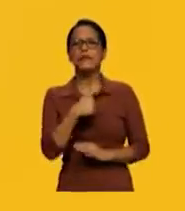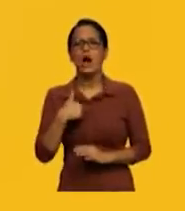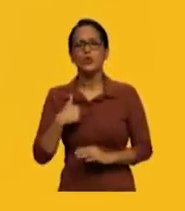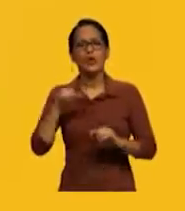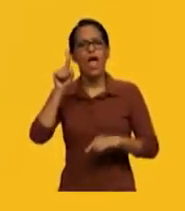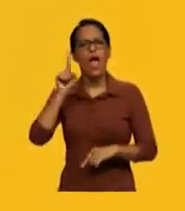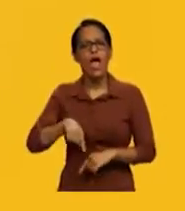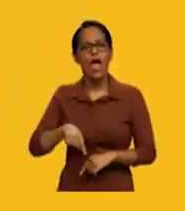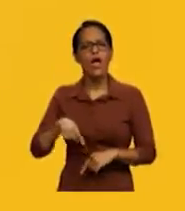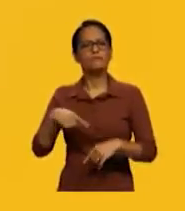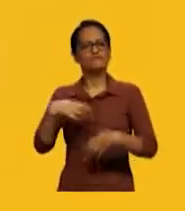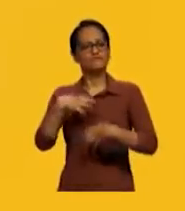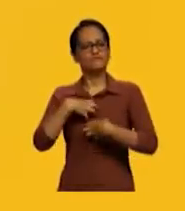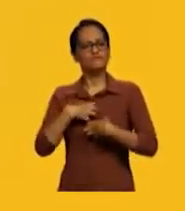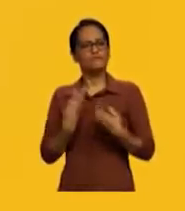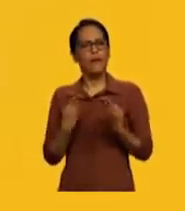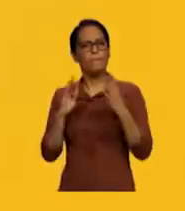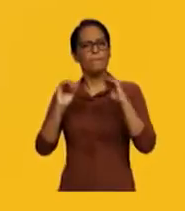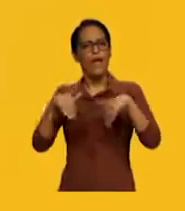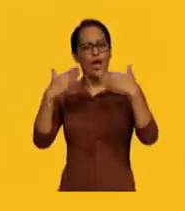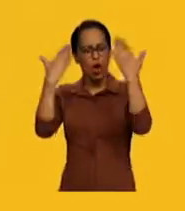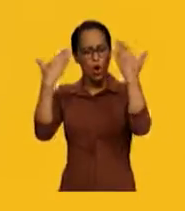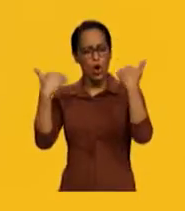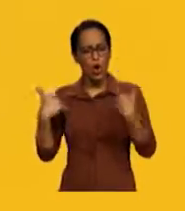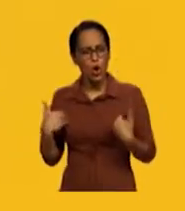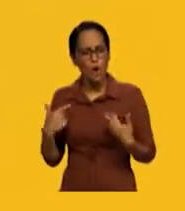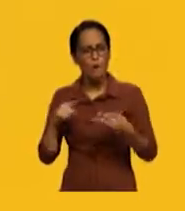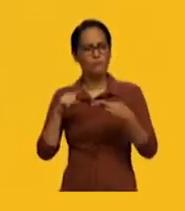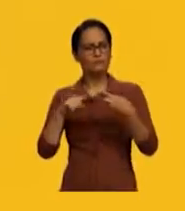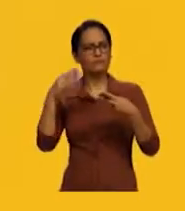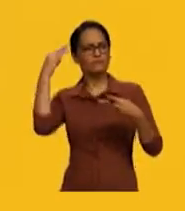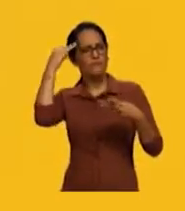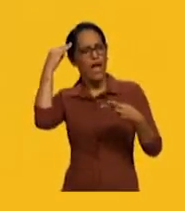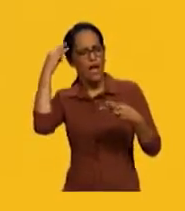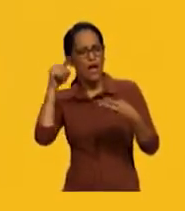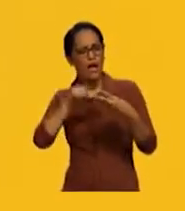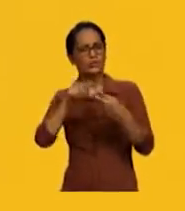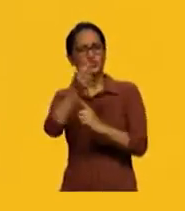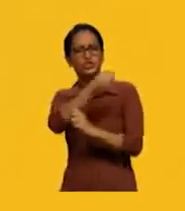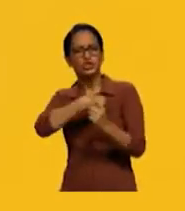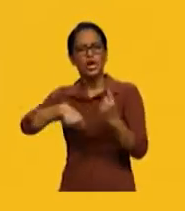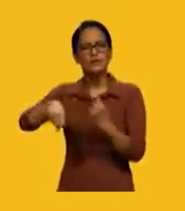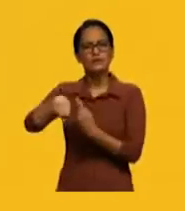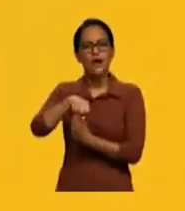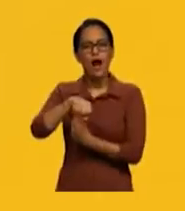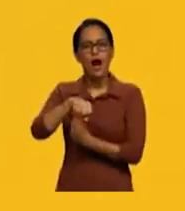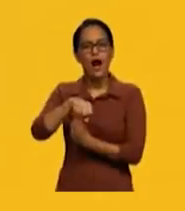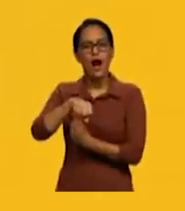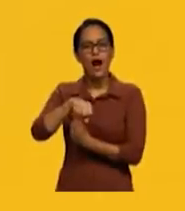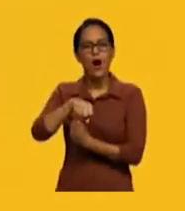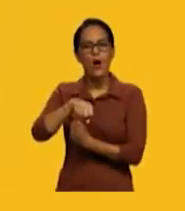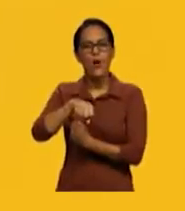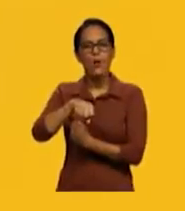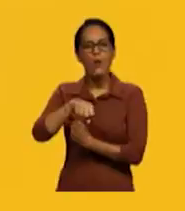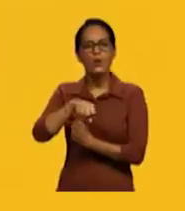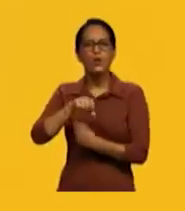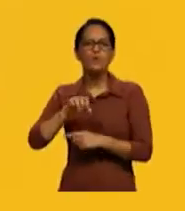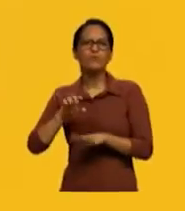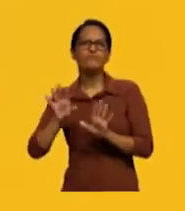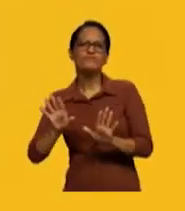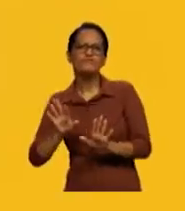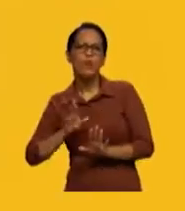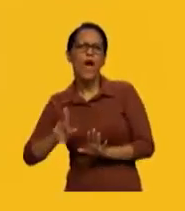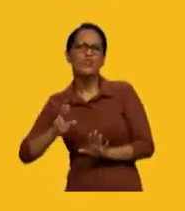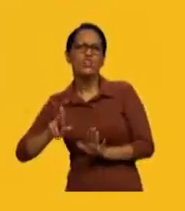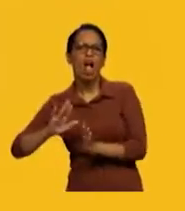completo bem-estar físico, mental e social, e não somente a ausência de